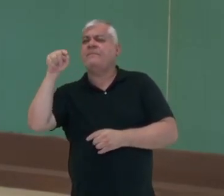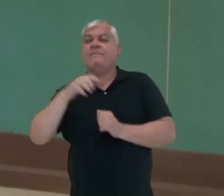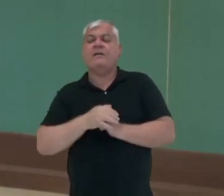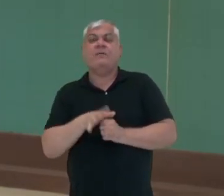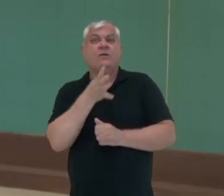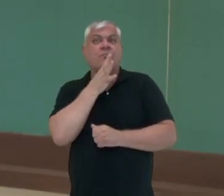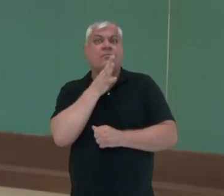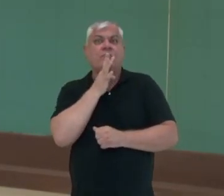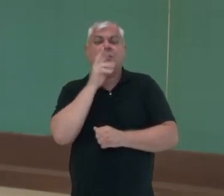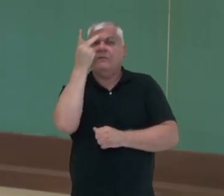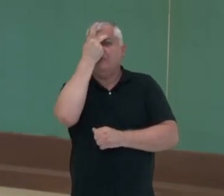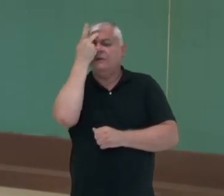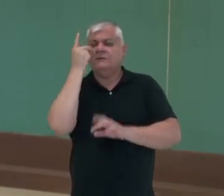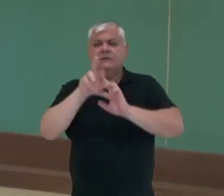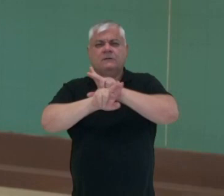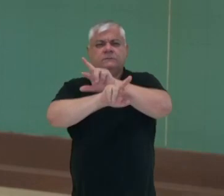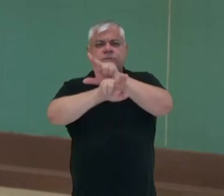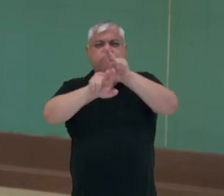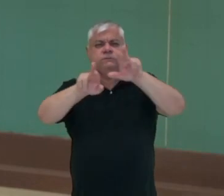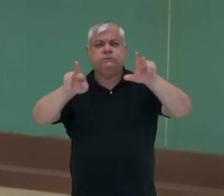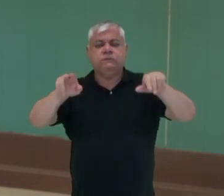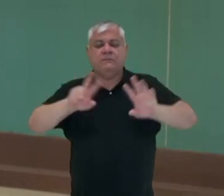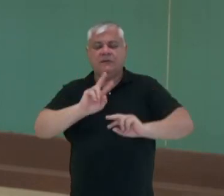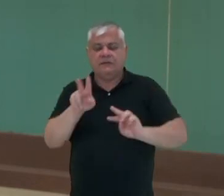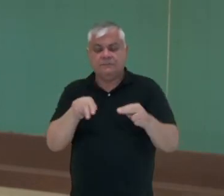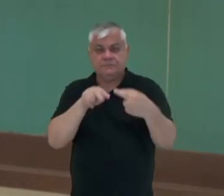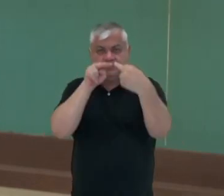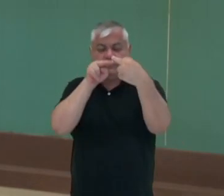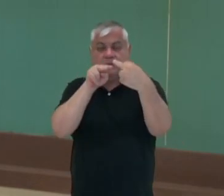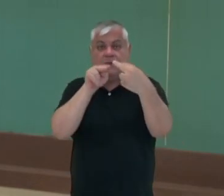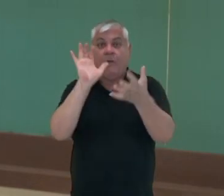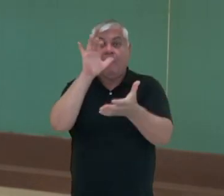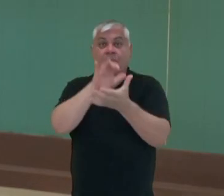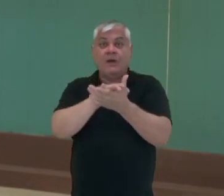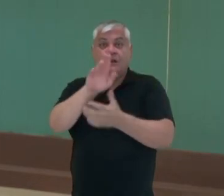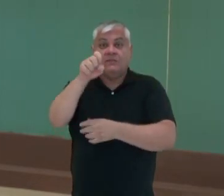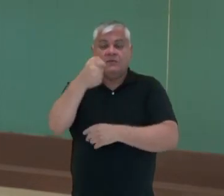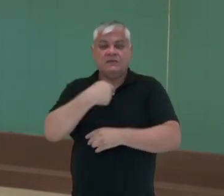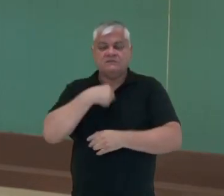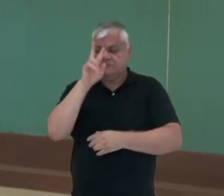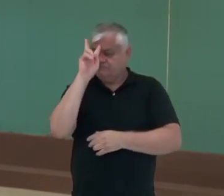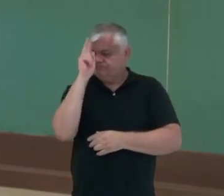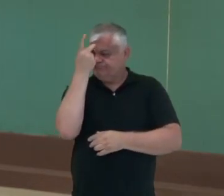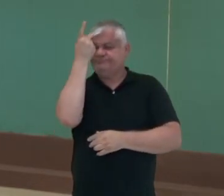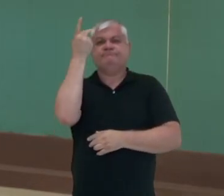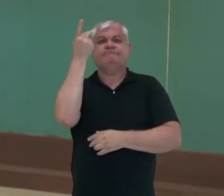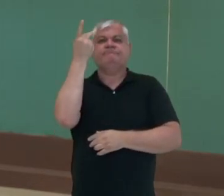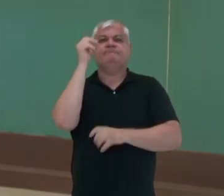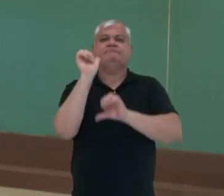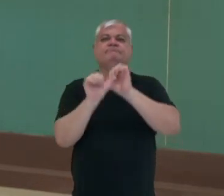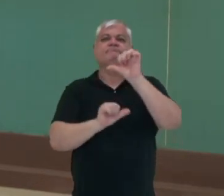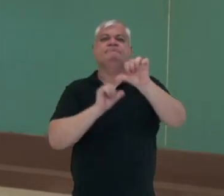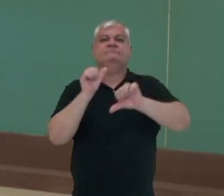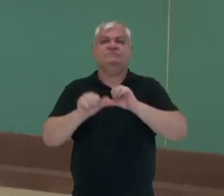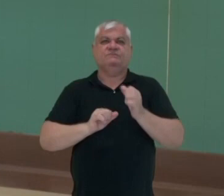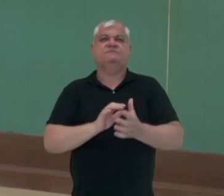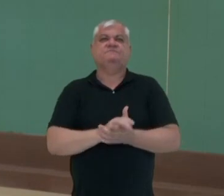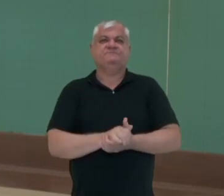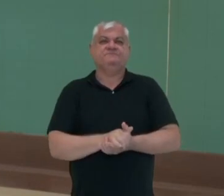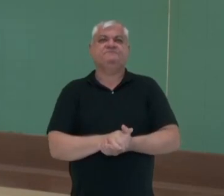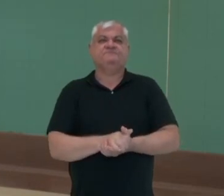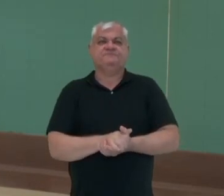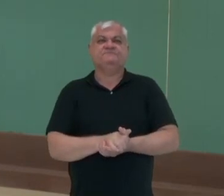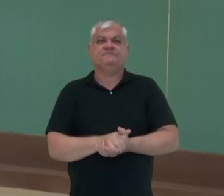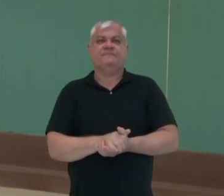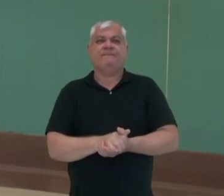pessoas e ver tantas coisas, e essa experiência de ter visto o ex-marido, mudou a cabeça dela. E a amadureceu muito mais indo dentro da performance.